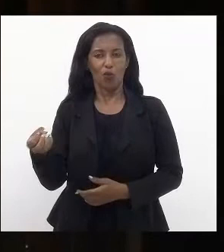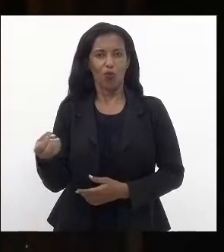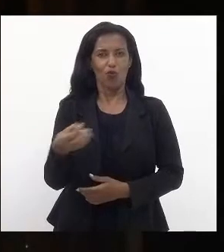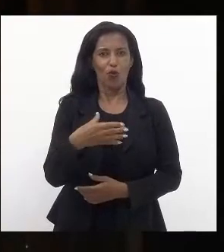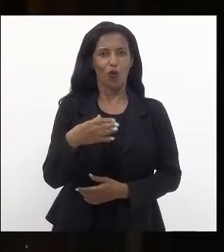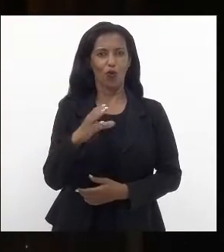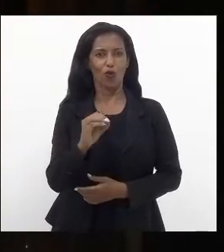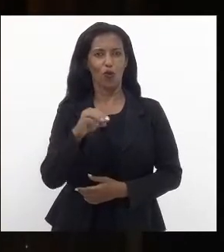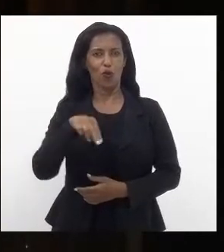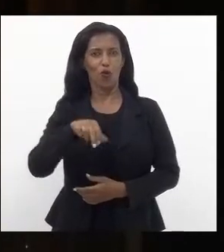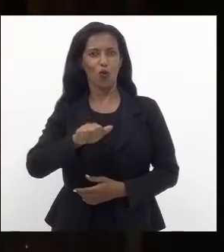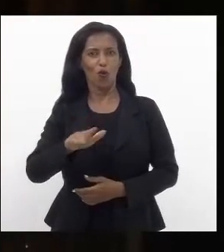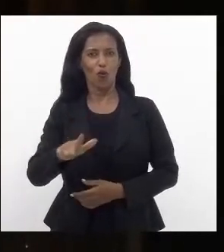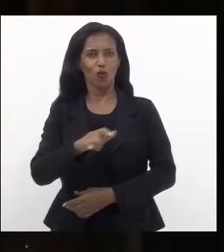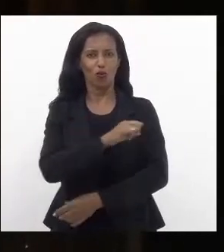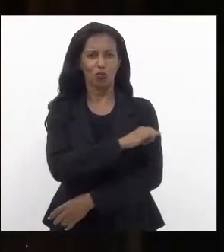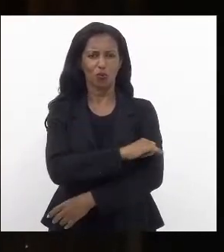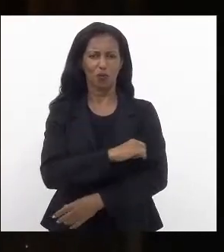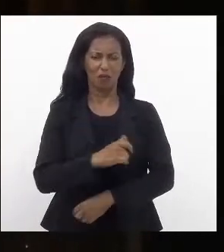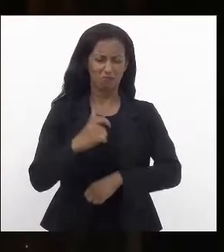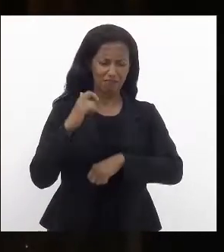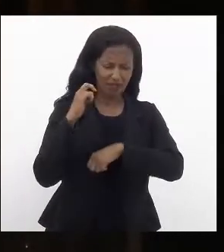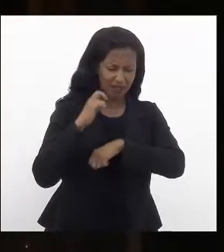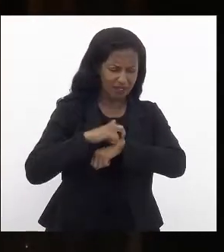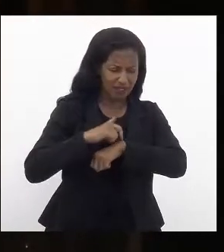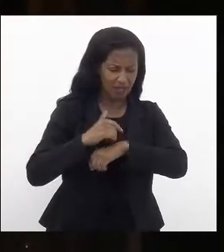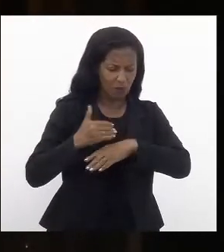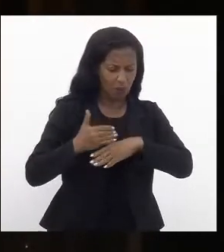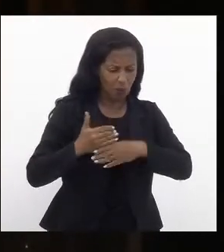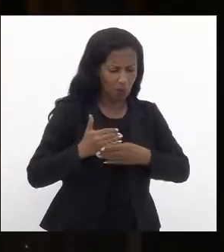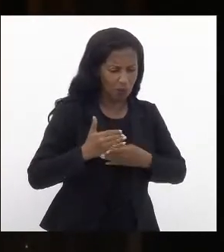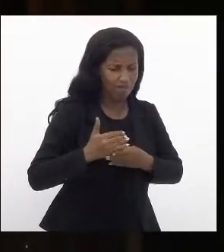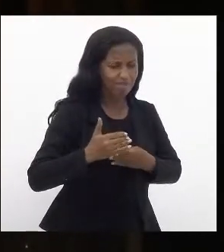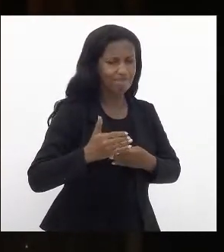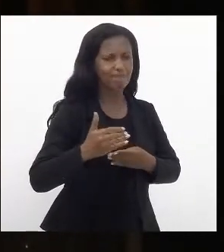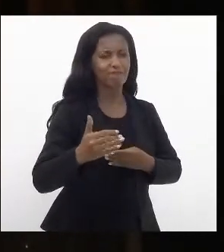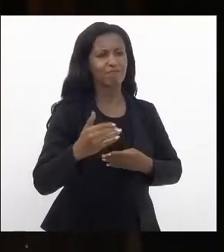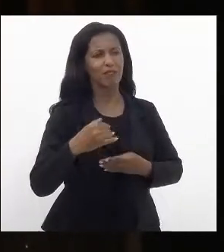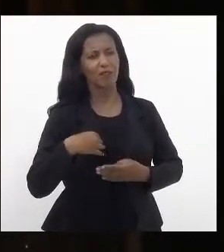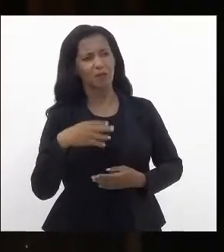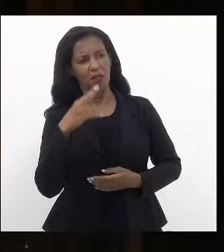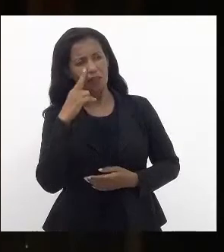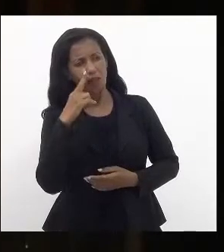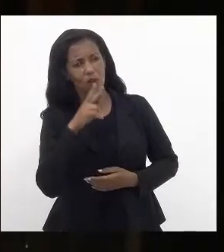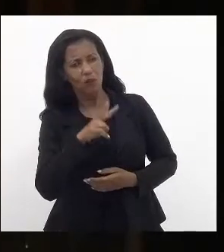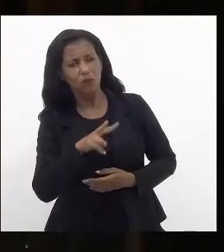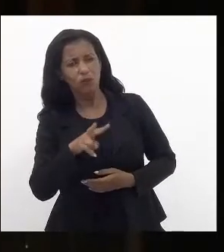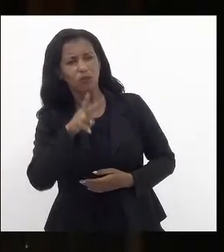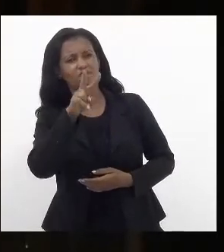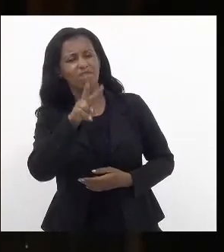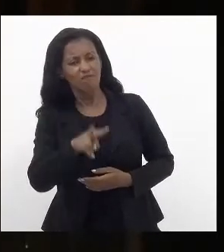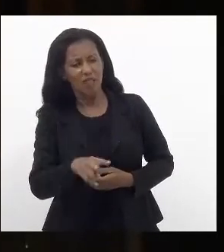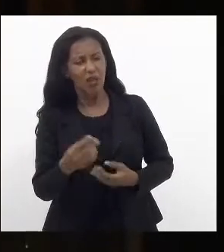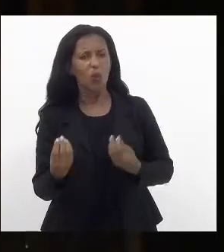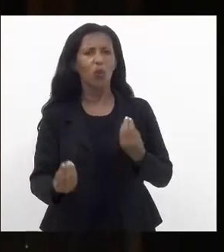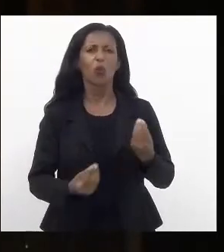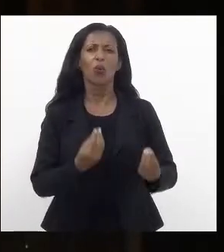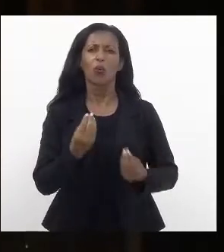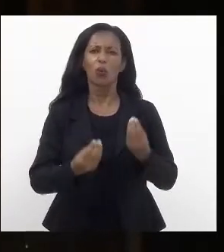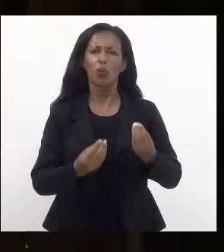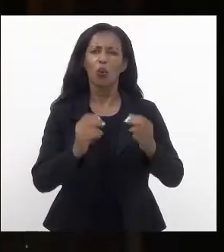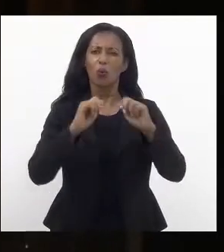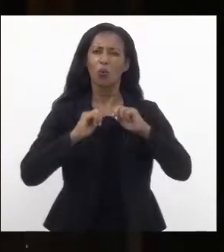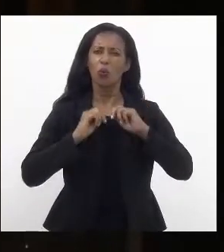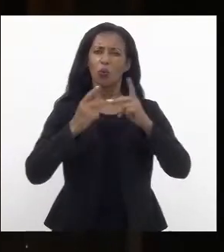Janeiro. E desde aquele dia, eu passei a observar como a grandeza de um ser humano, do